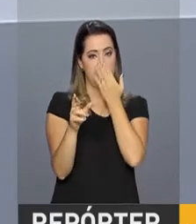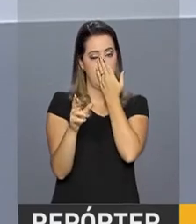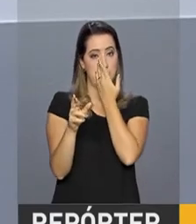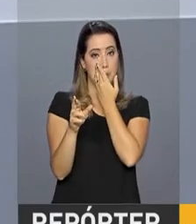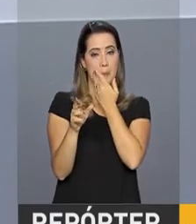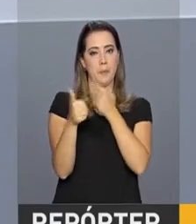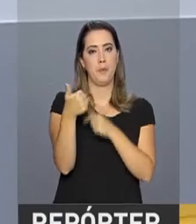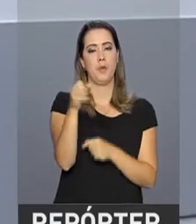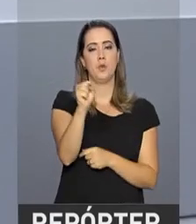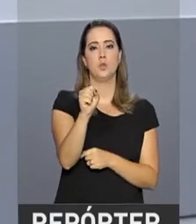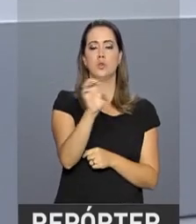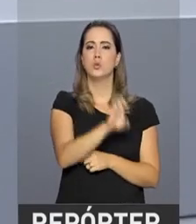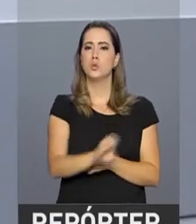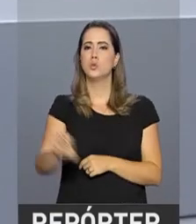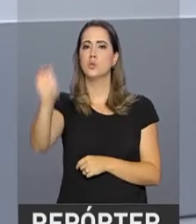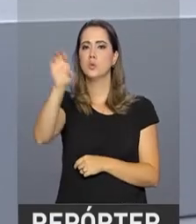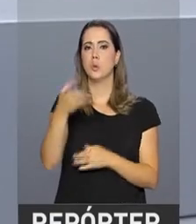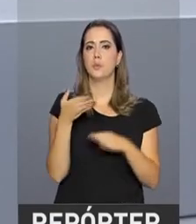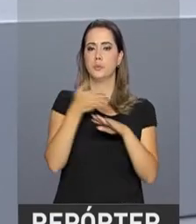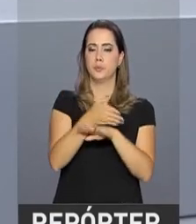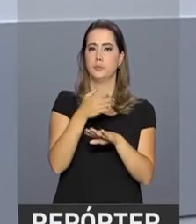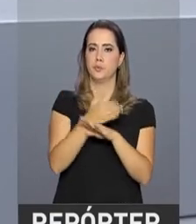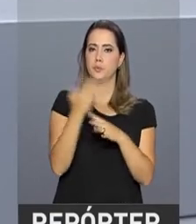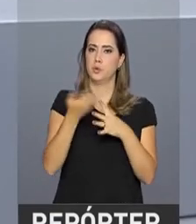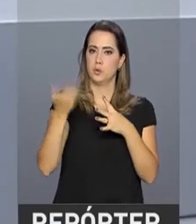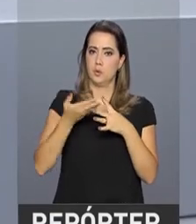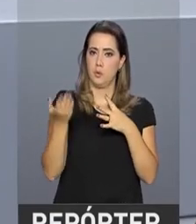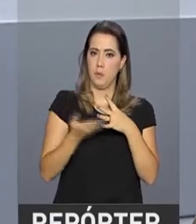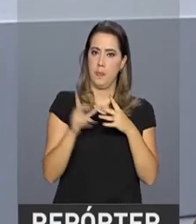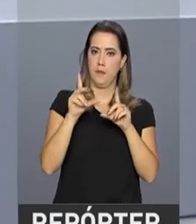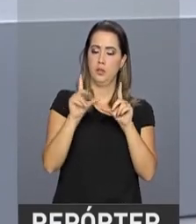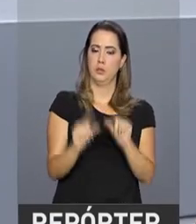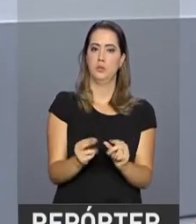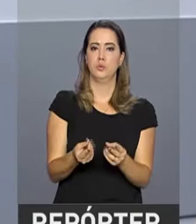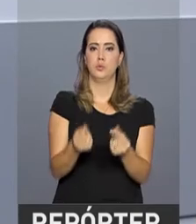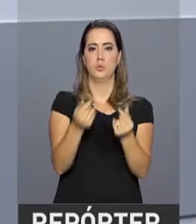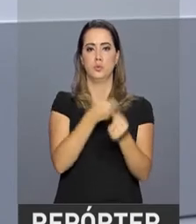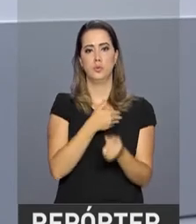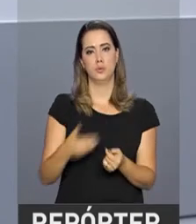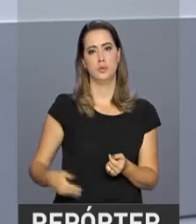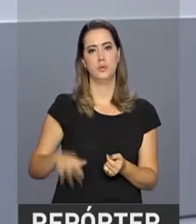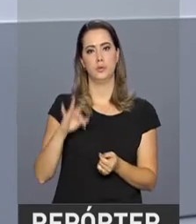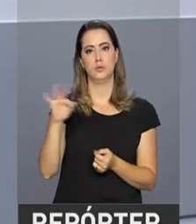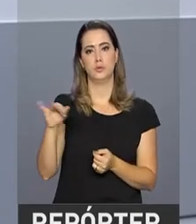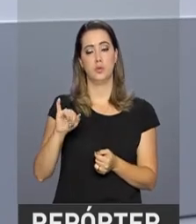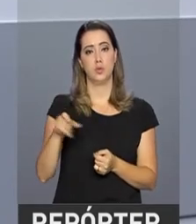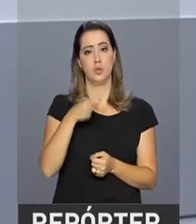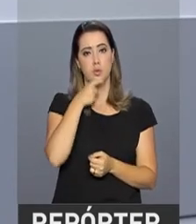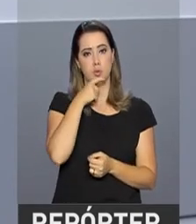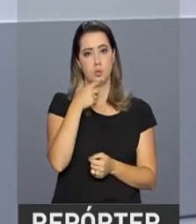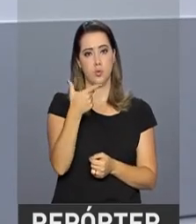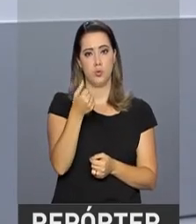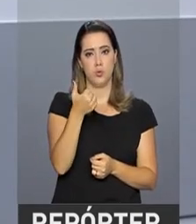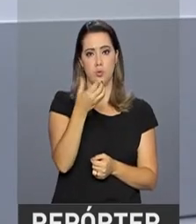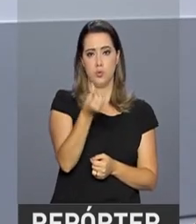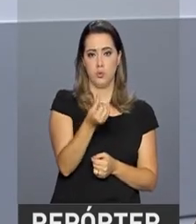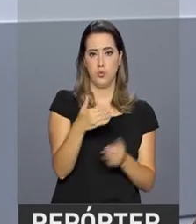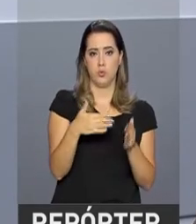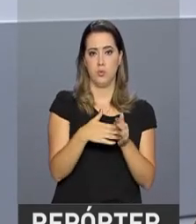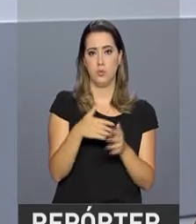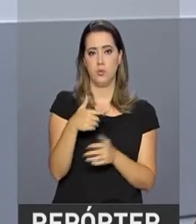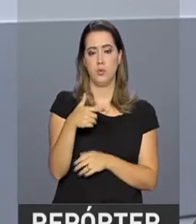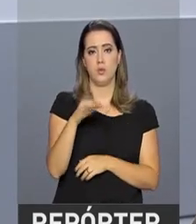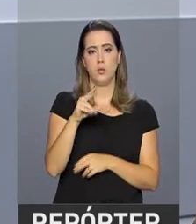acordo a renegociação garantiu redução das parcelas a serem pagas a união entre julho de 2016 e junho de